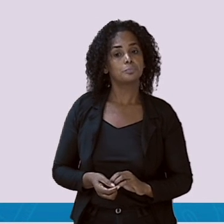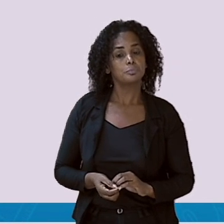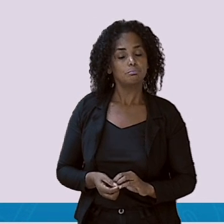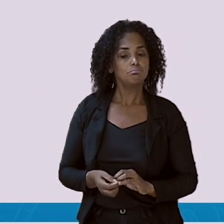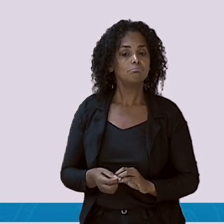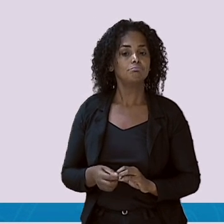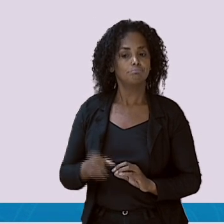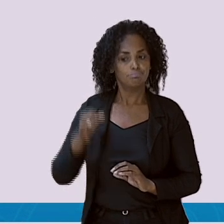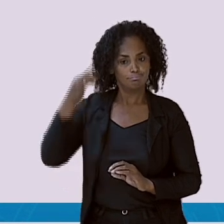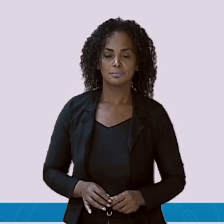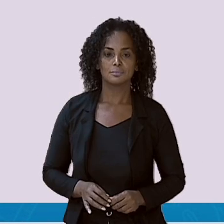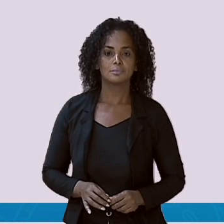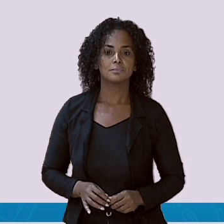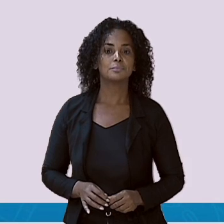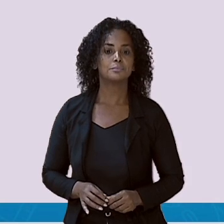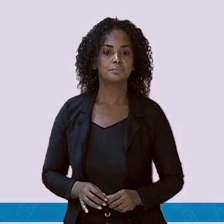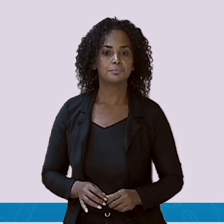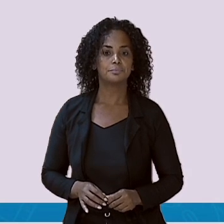Ok?